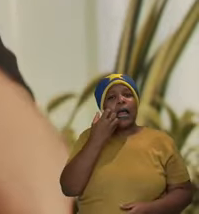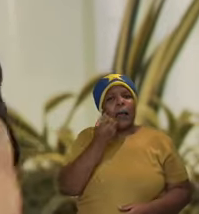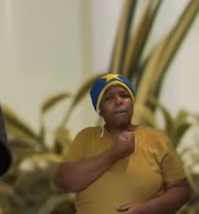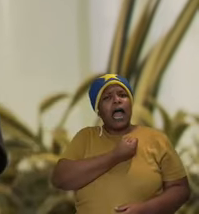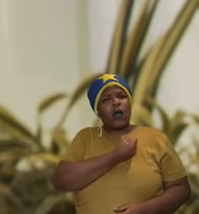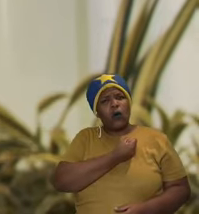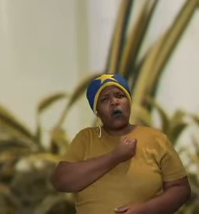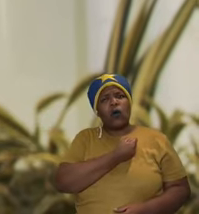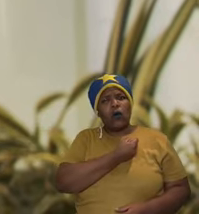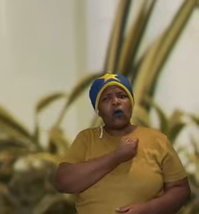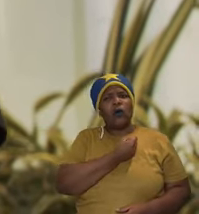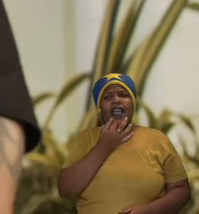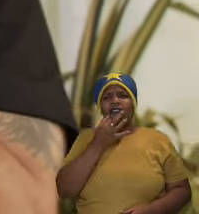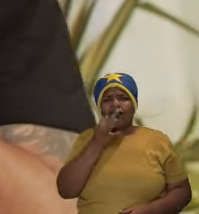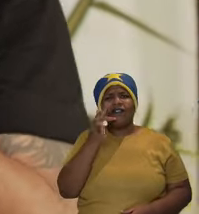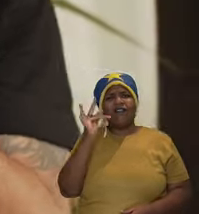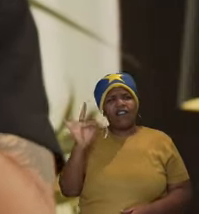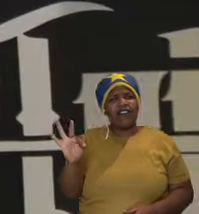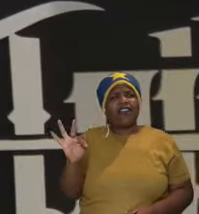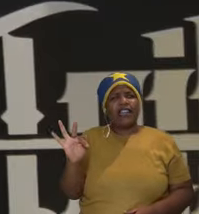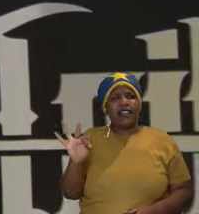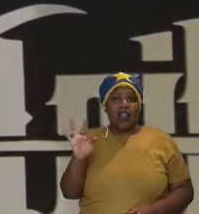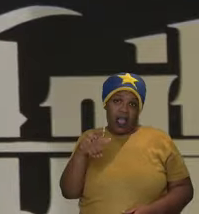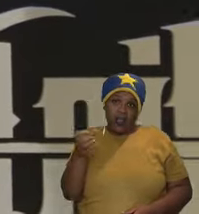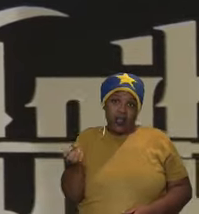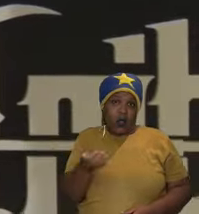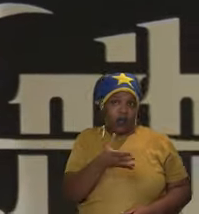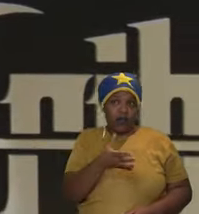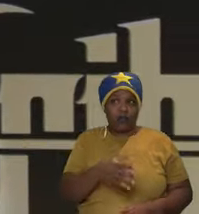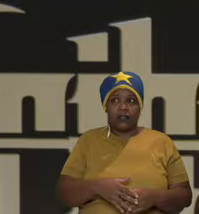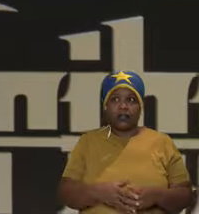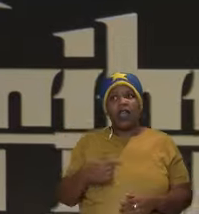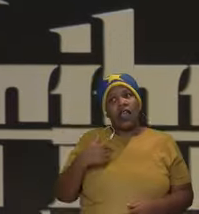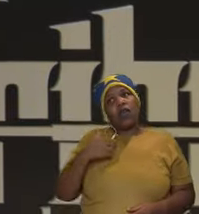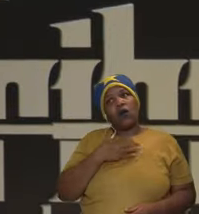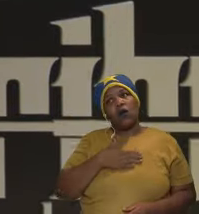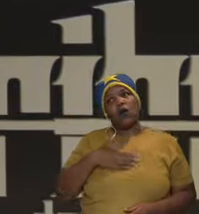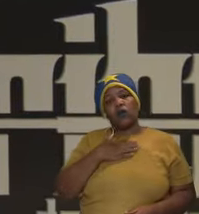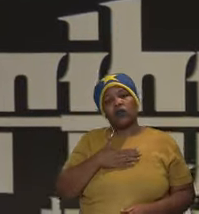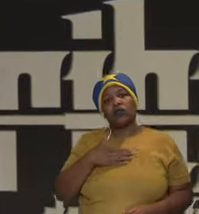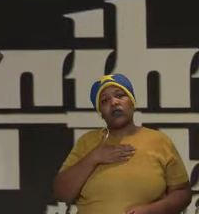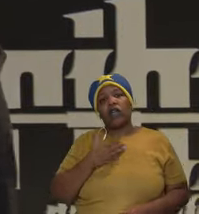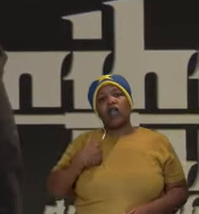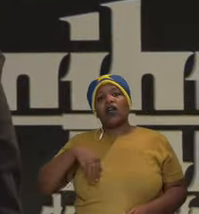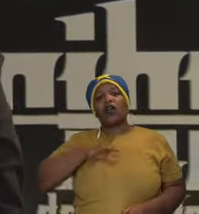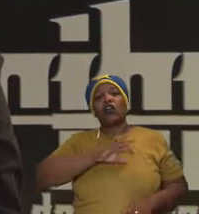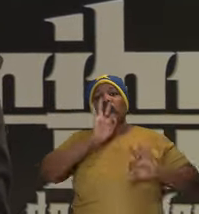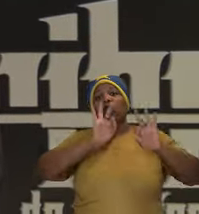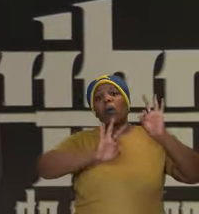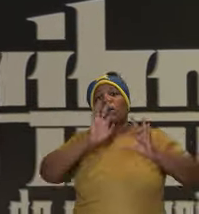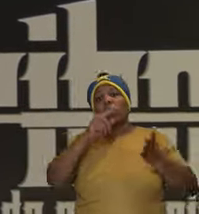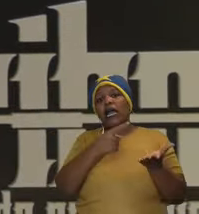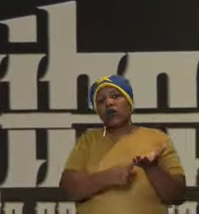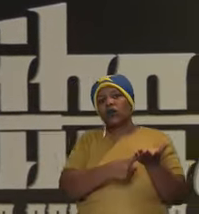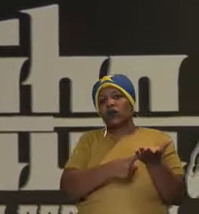muito, é uma música que é muito foda, é uma música até recente. Eu gosto muito dela. É uma música chamada Nosso Plano, né, Nosso mano?